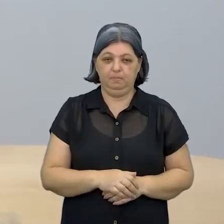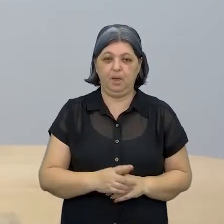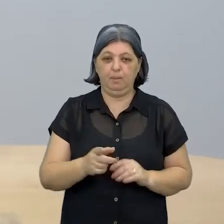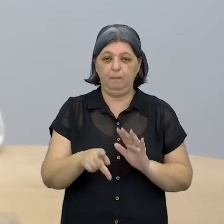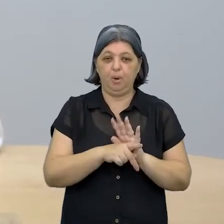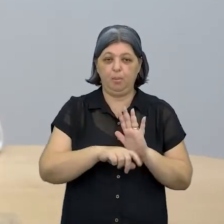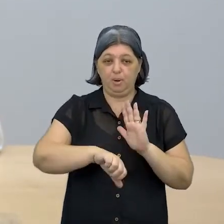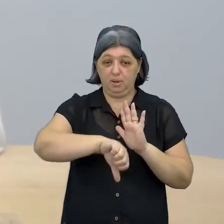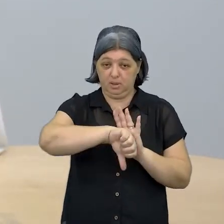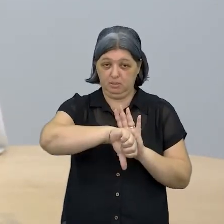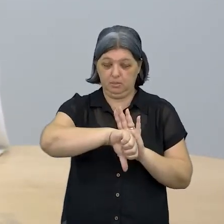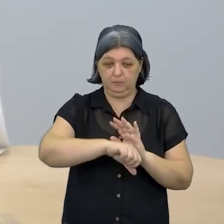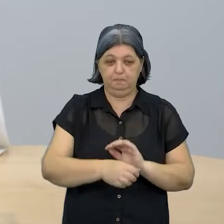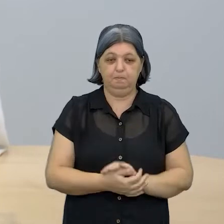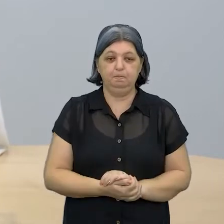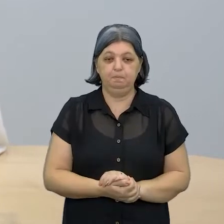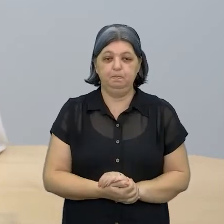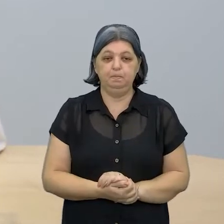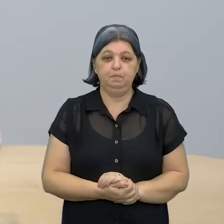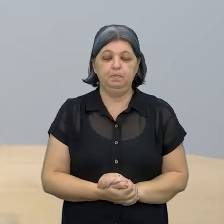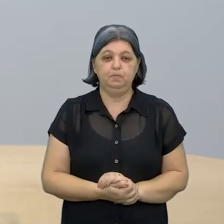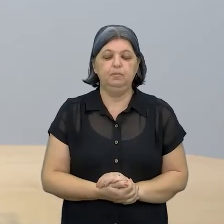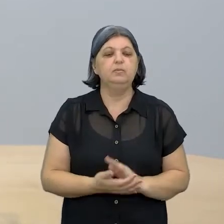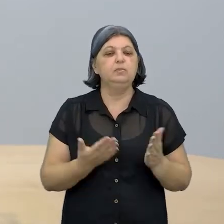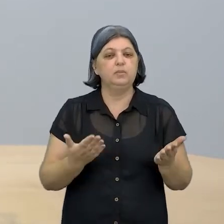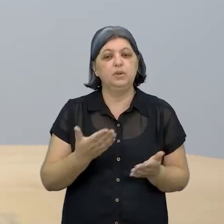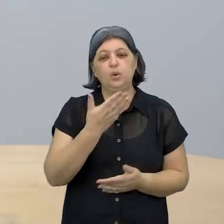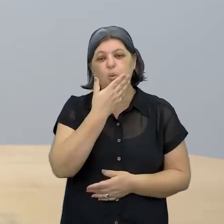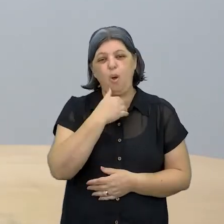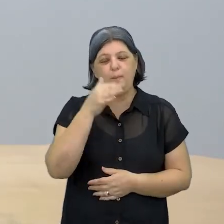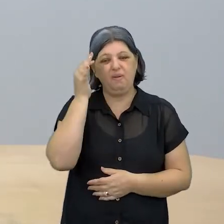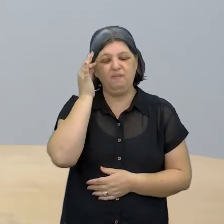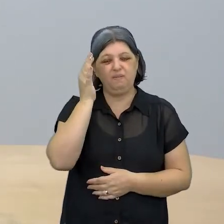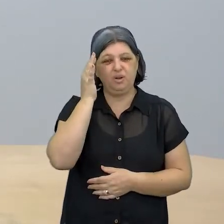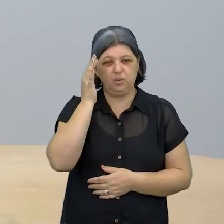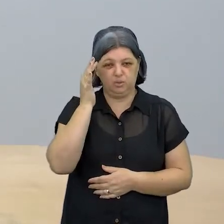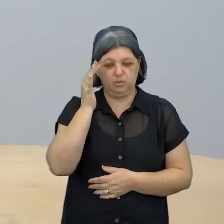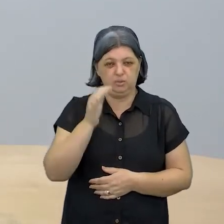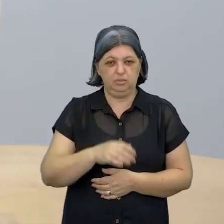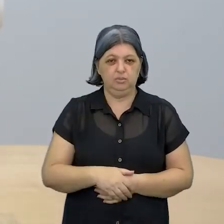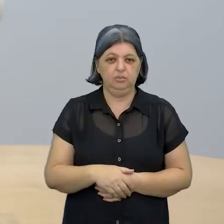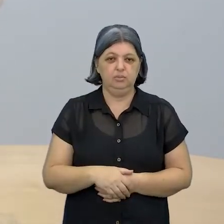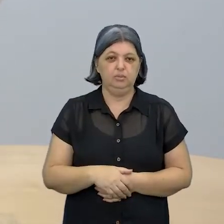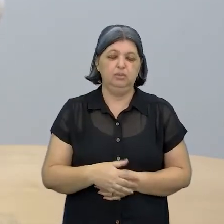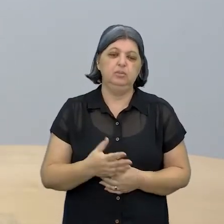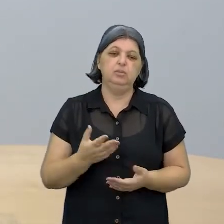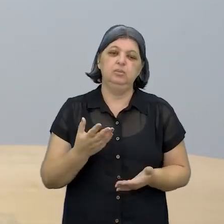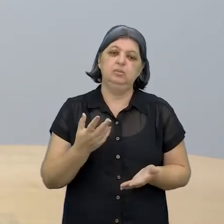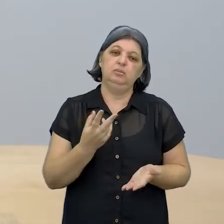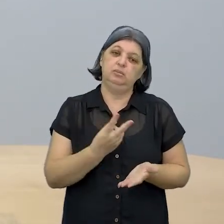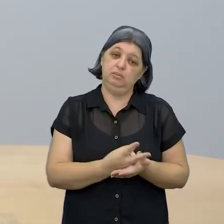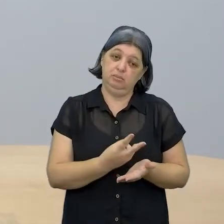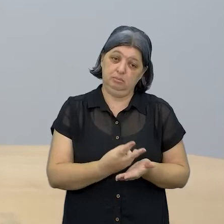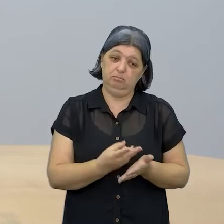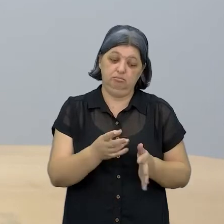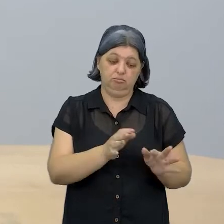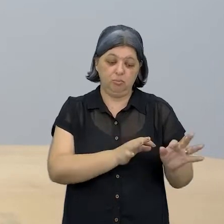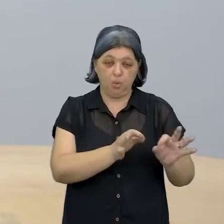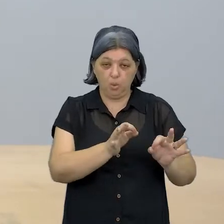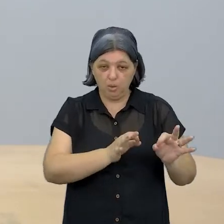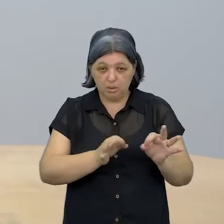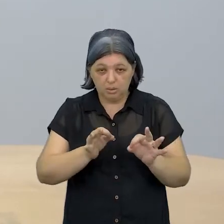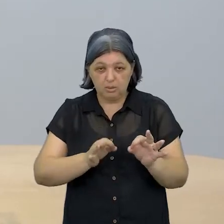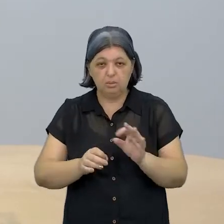aqui recapitulando brevemente, né? O Foucault tinha dito também que, ao mesmo tempo em que se vai reorganizando